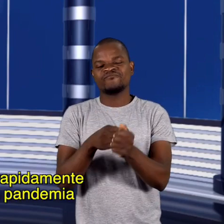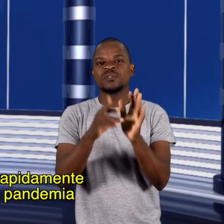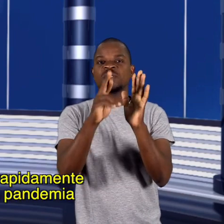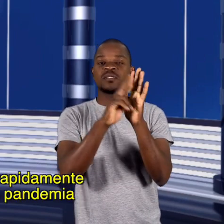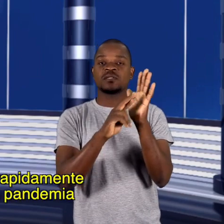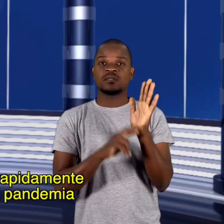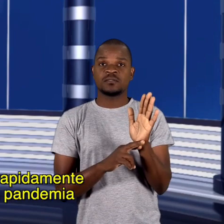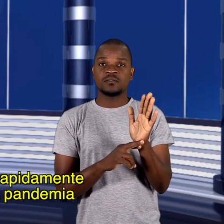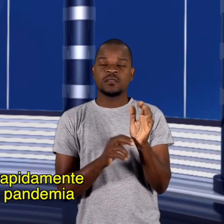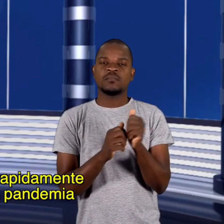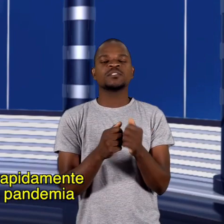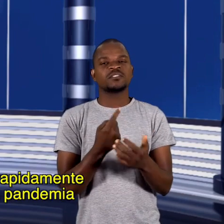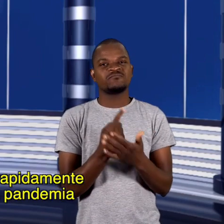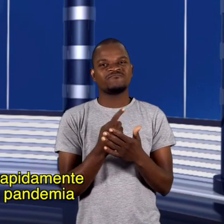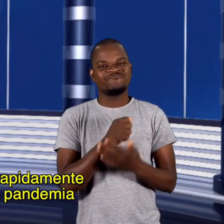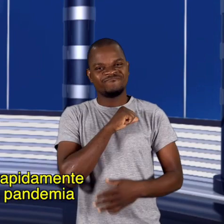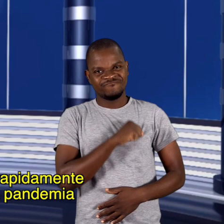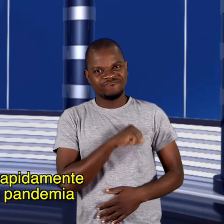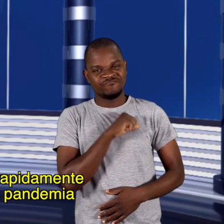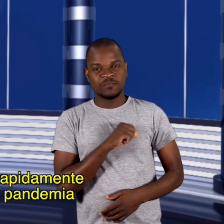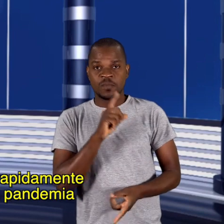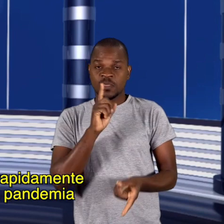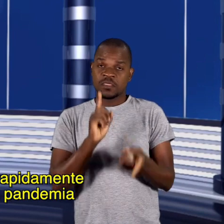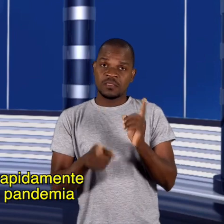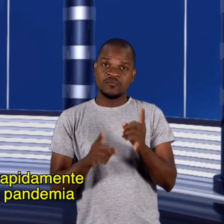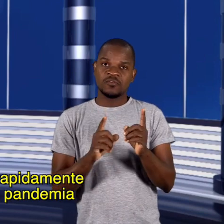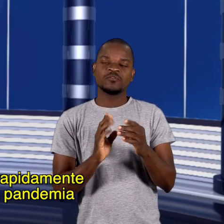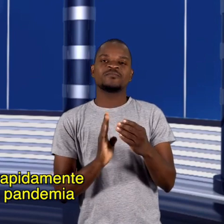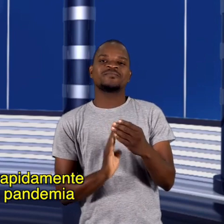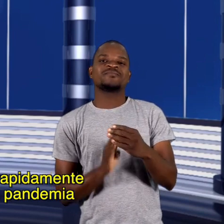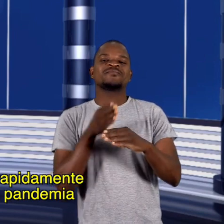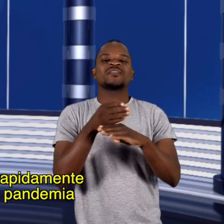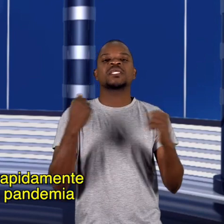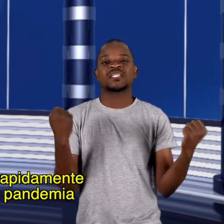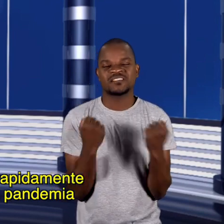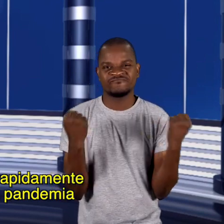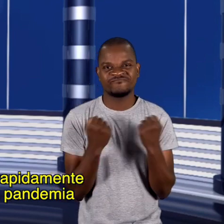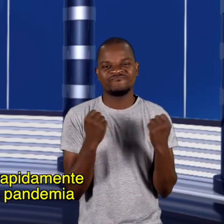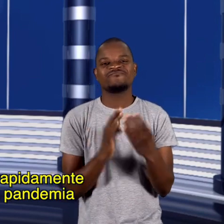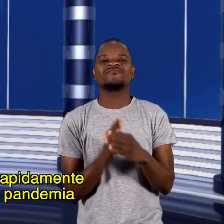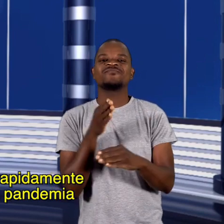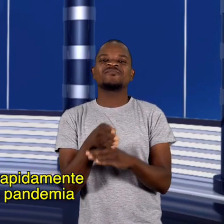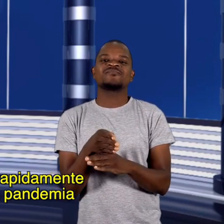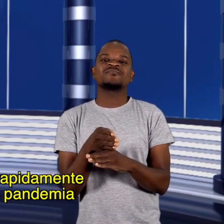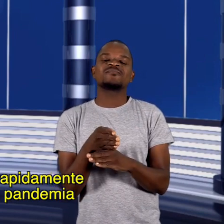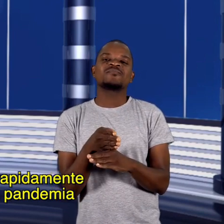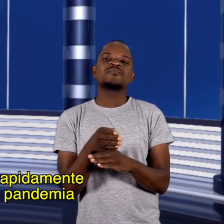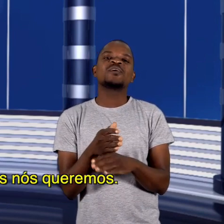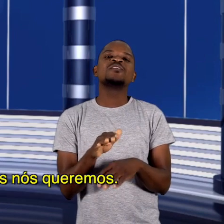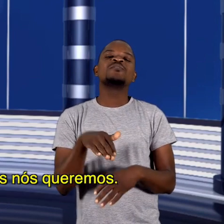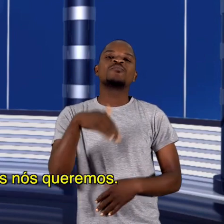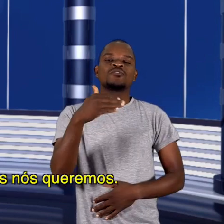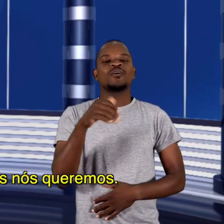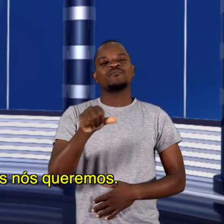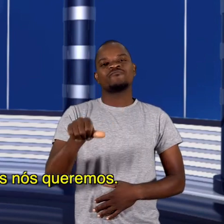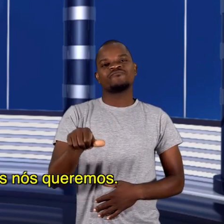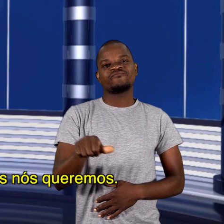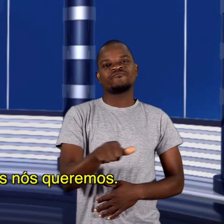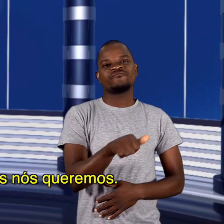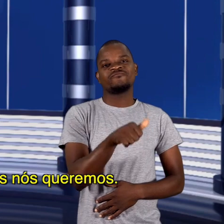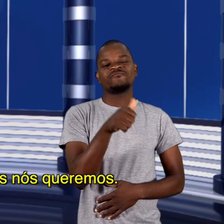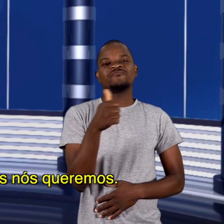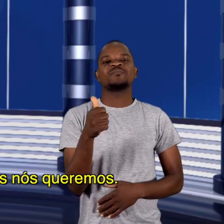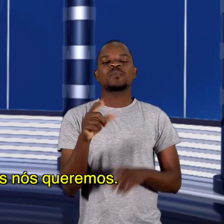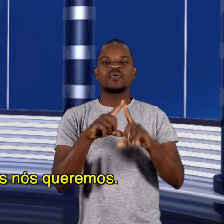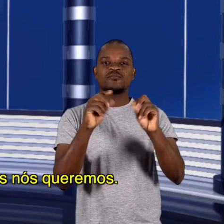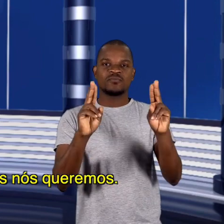se continuarmos nesta onda mais rapidamente também conseguiremos neste caso combater esta pandemia e voltar aquilo